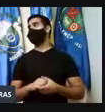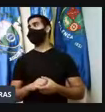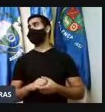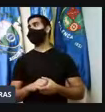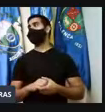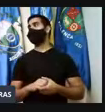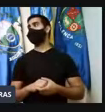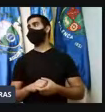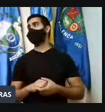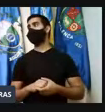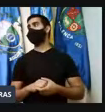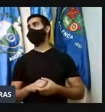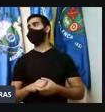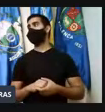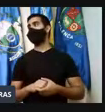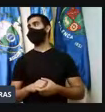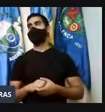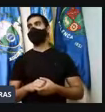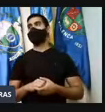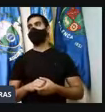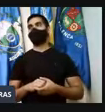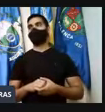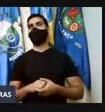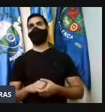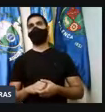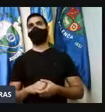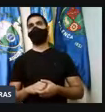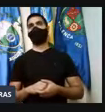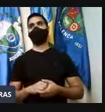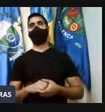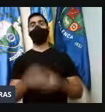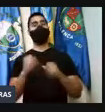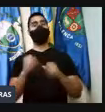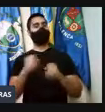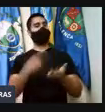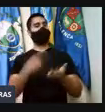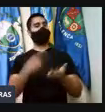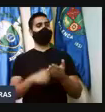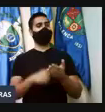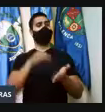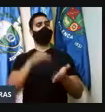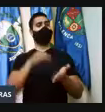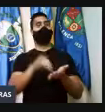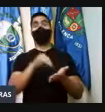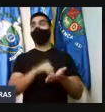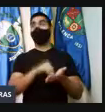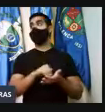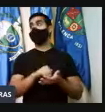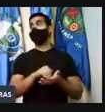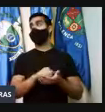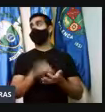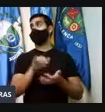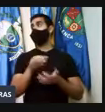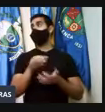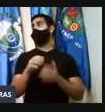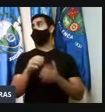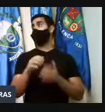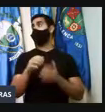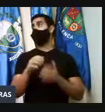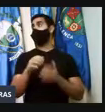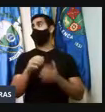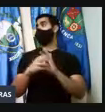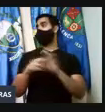governo, que marque com a secretária e a casa vai comunicar